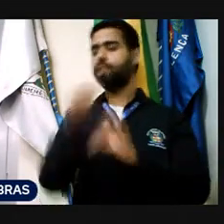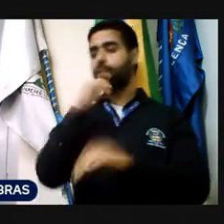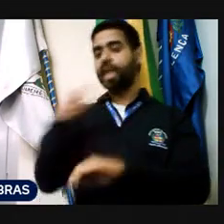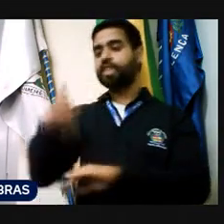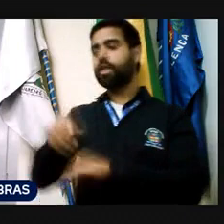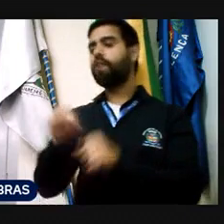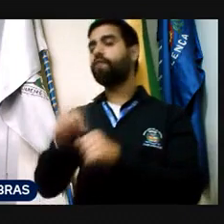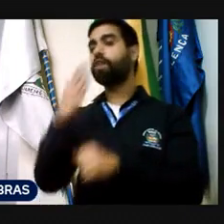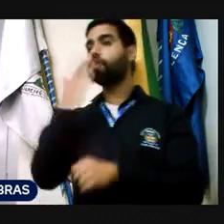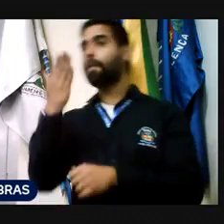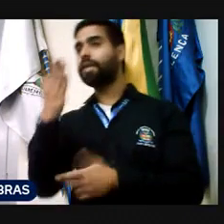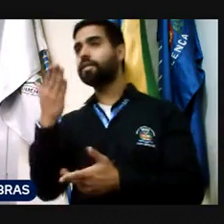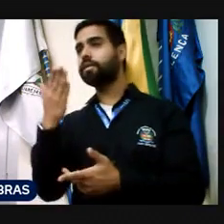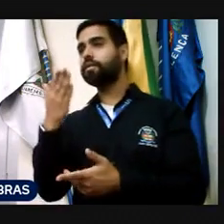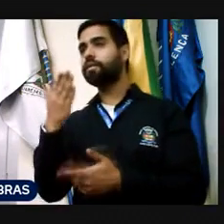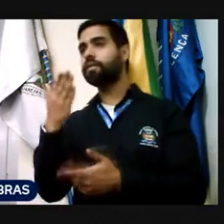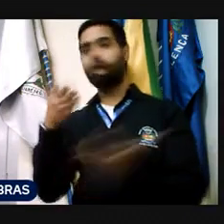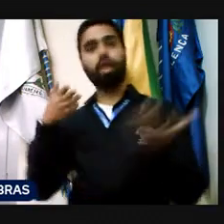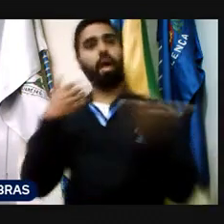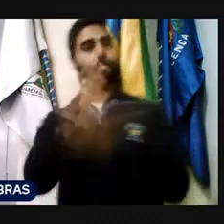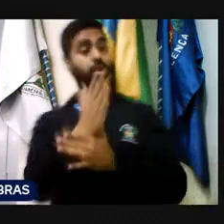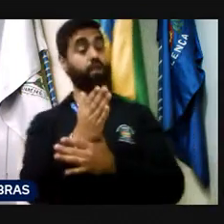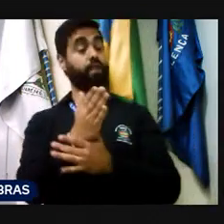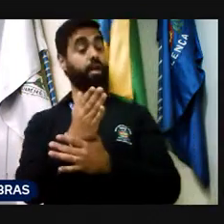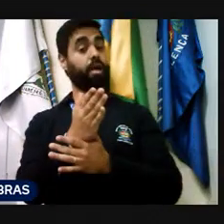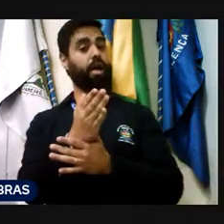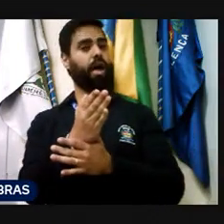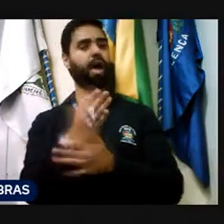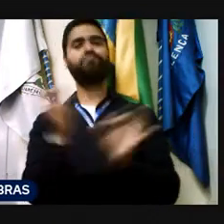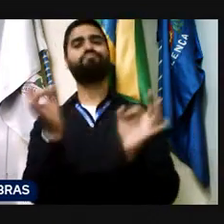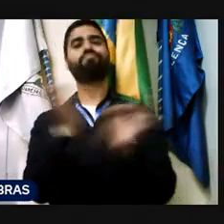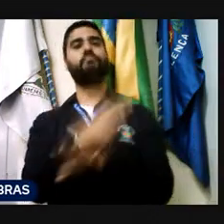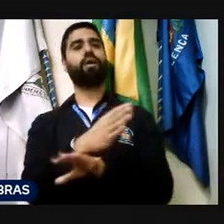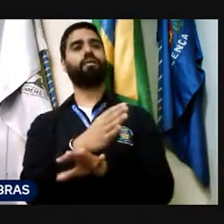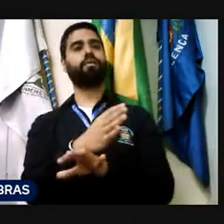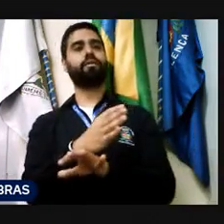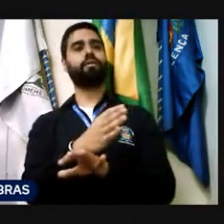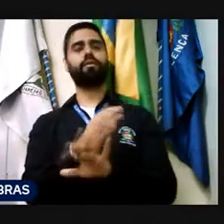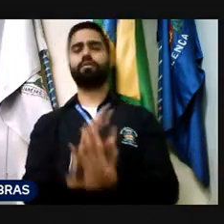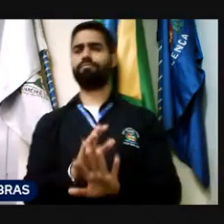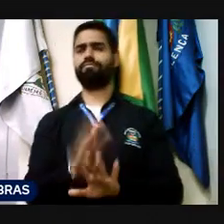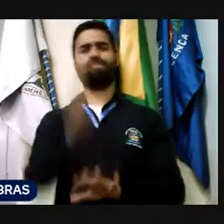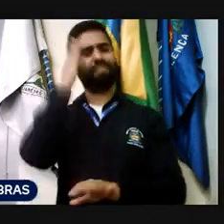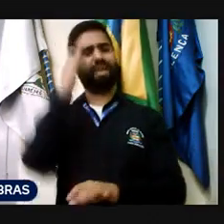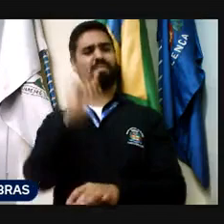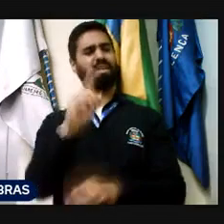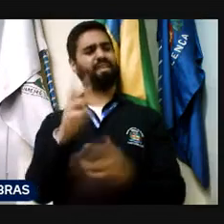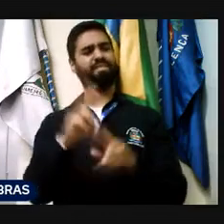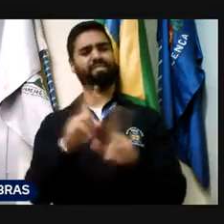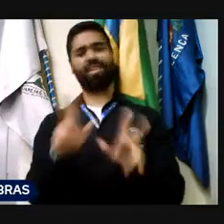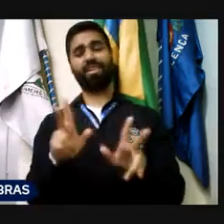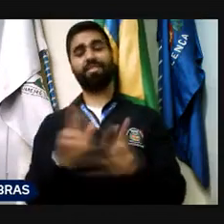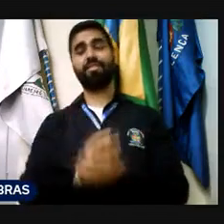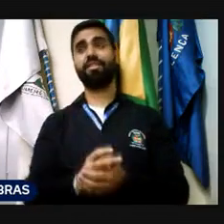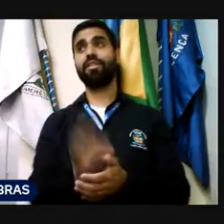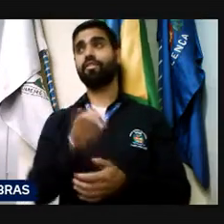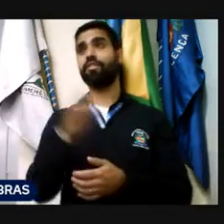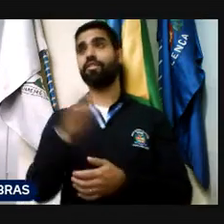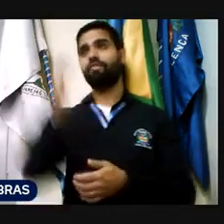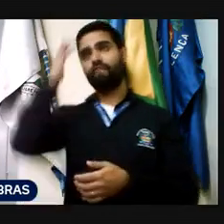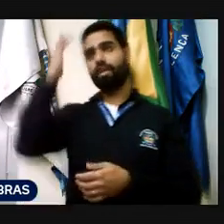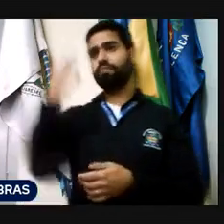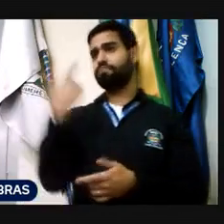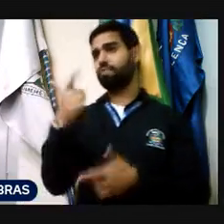faz o pedido, os vereadores aprovam e vai ser resolvido. Todo mundo sabe que não é assim. Se fosse assim, pô, não ia